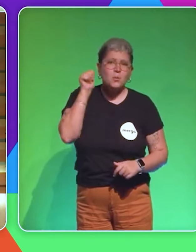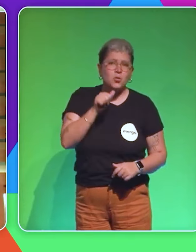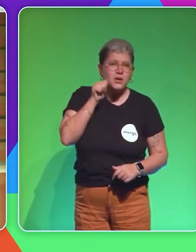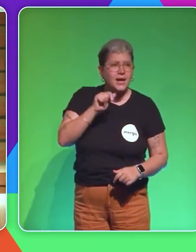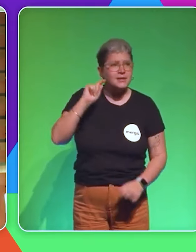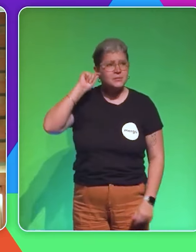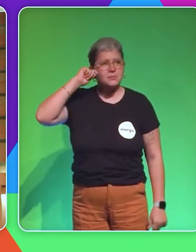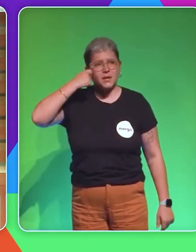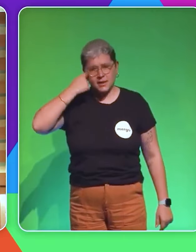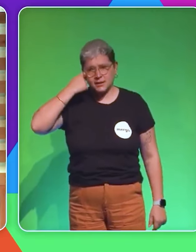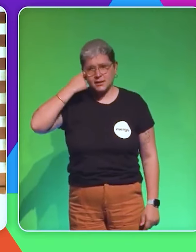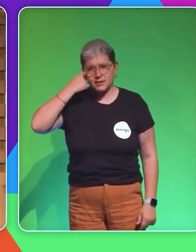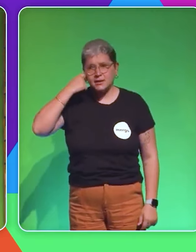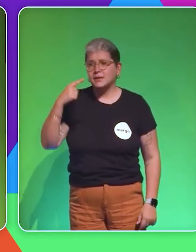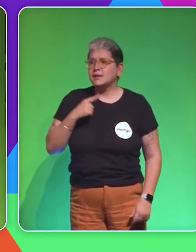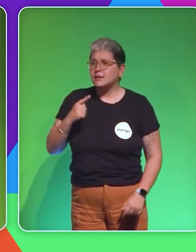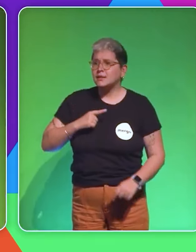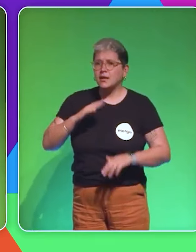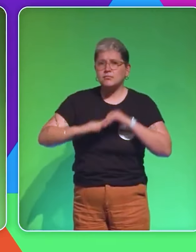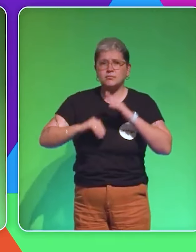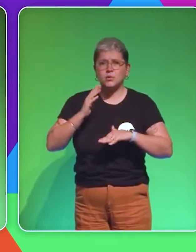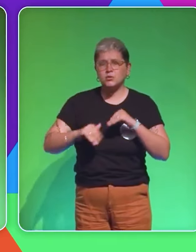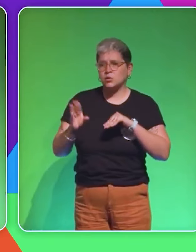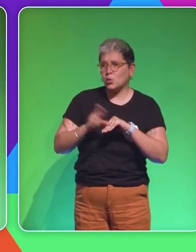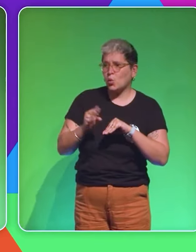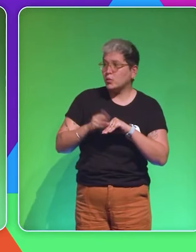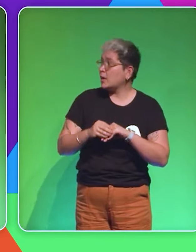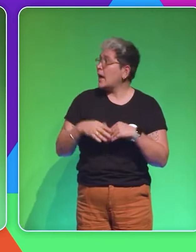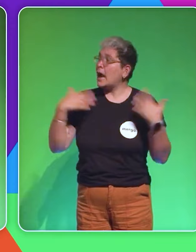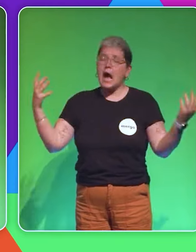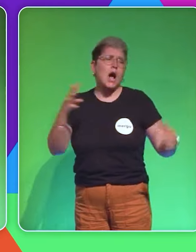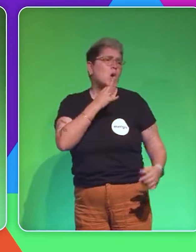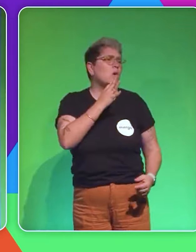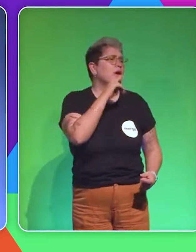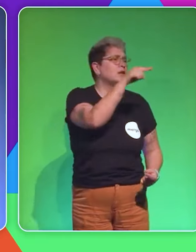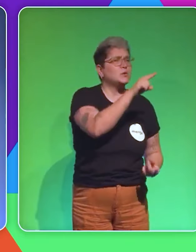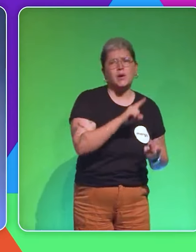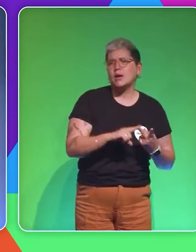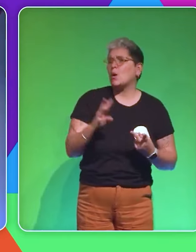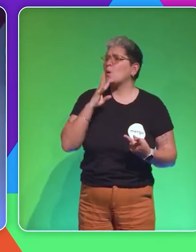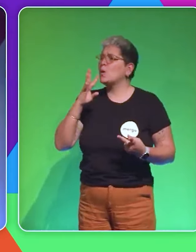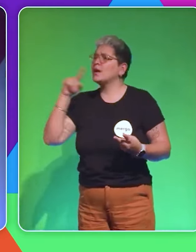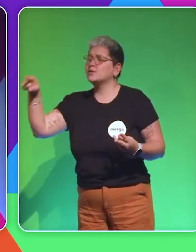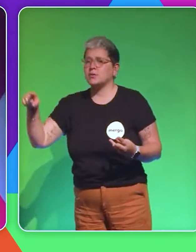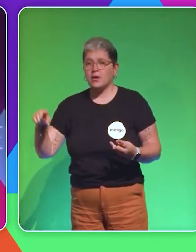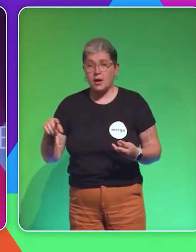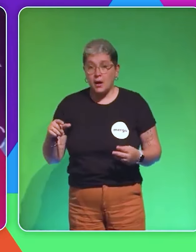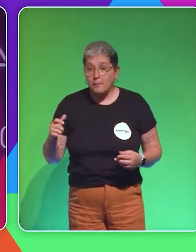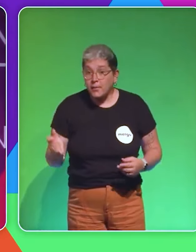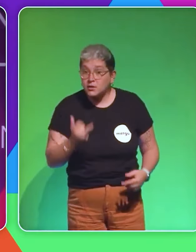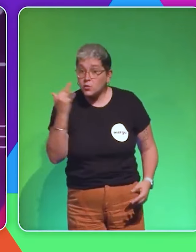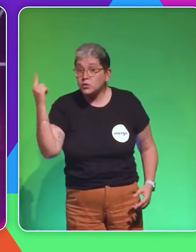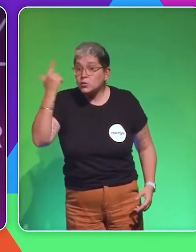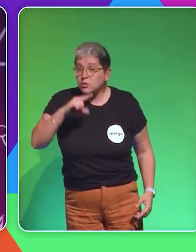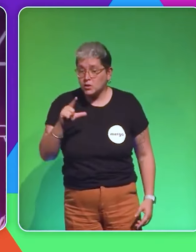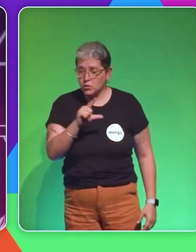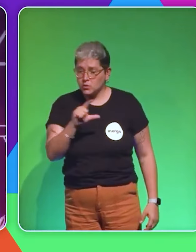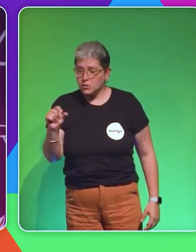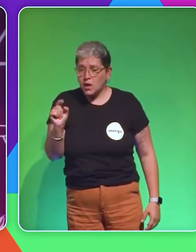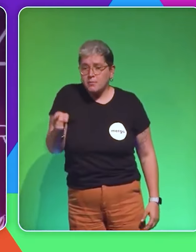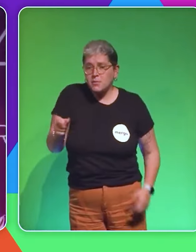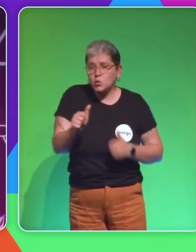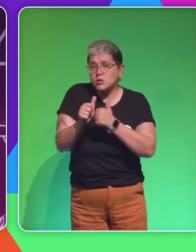pretas T produzindo conteúdo ah David Mas eu conheço ela ah mas tem a bolha aqui mas quantos conseguiram 100.000